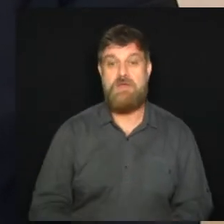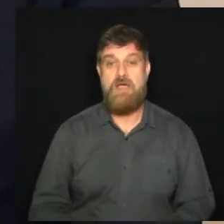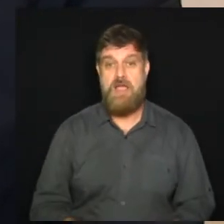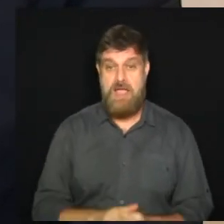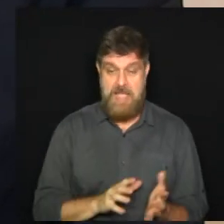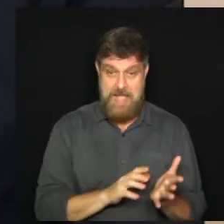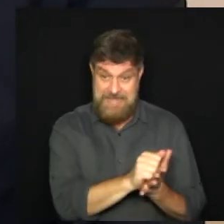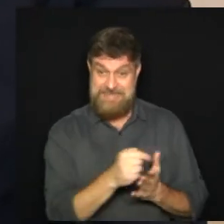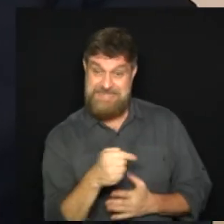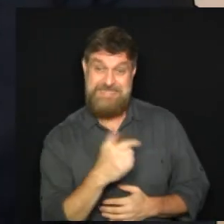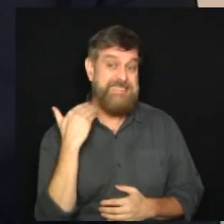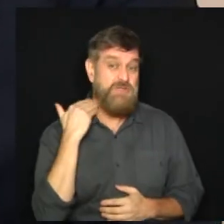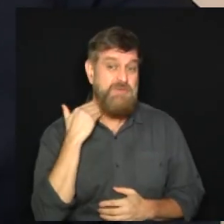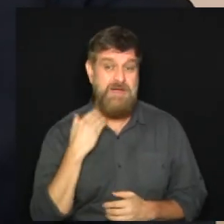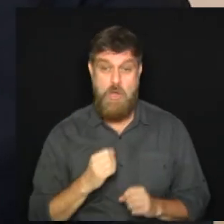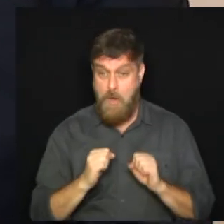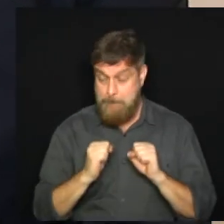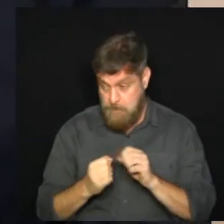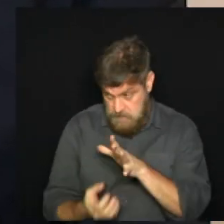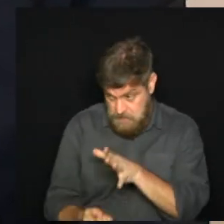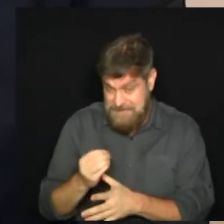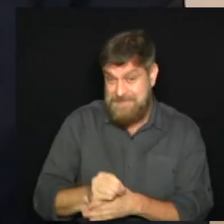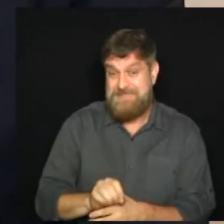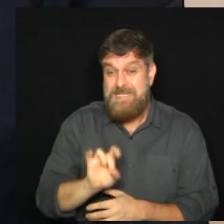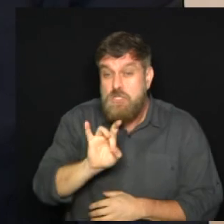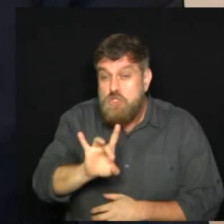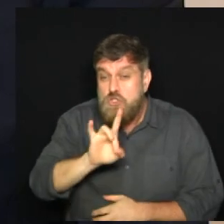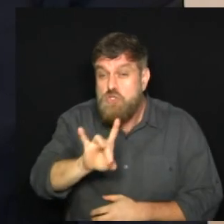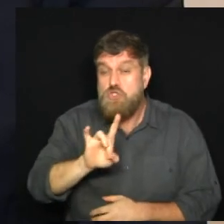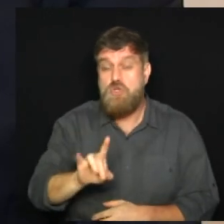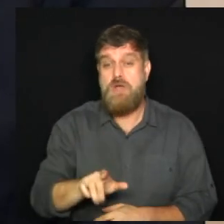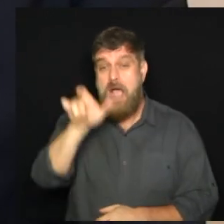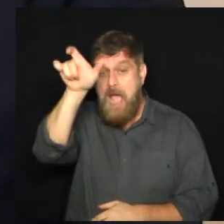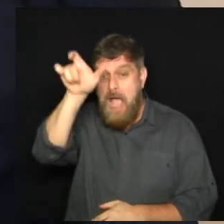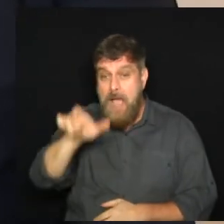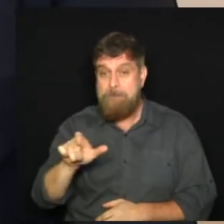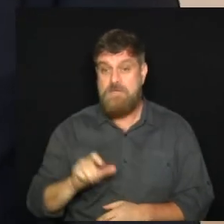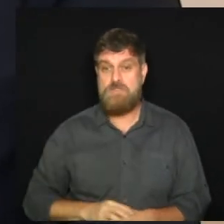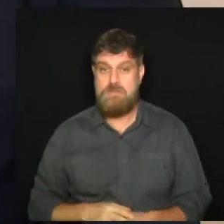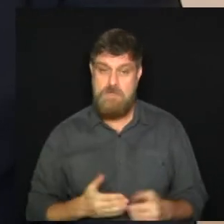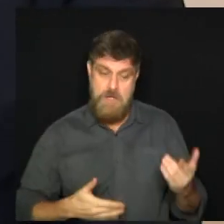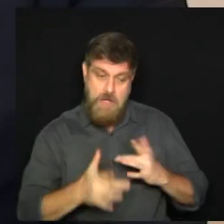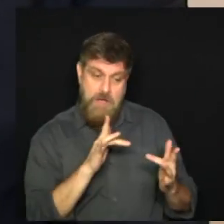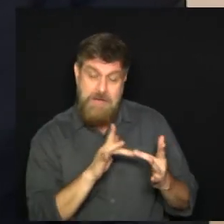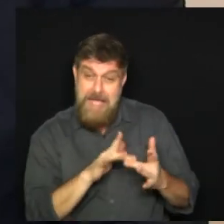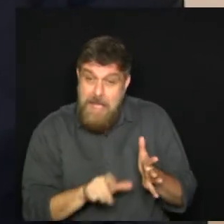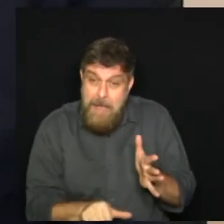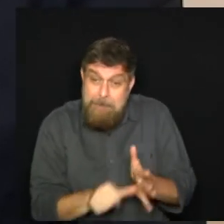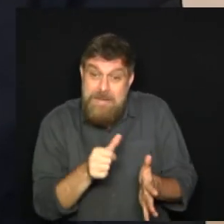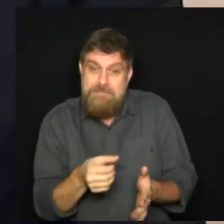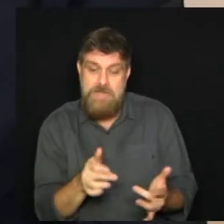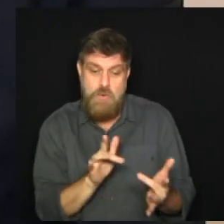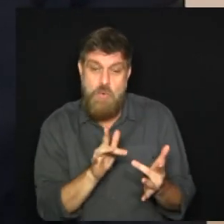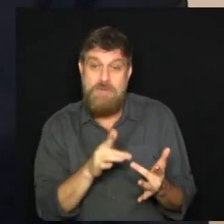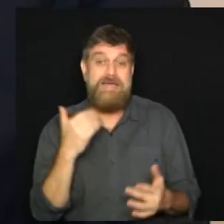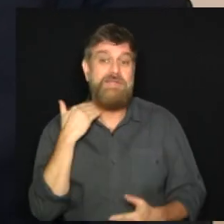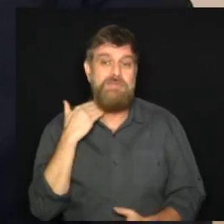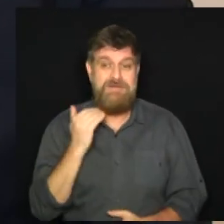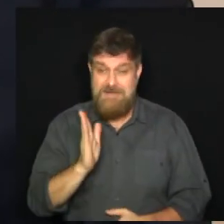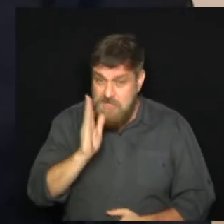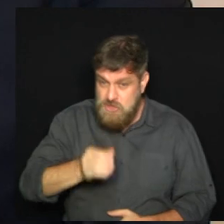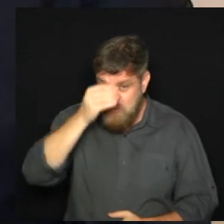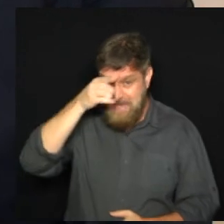Aí existem várias taxas que, ora a gente vê no mercado sendo cobrada, ou muitas vezes o banco até muda o nome dessa taxa